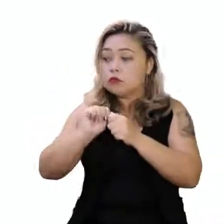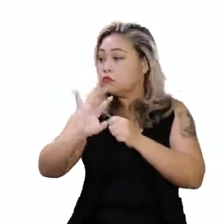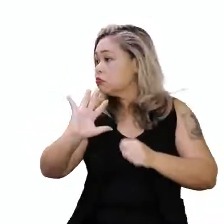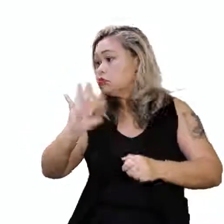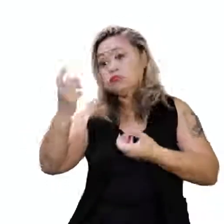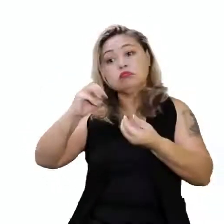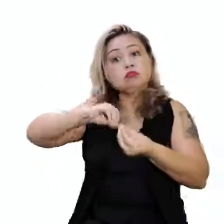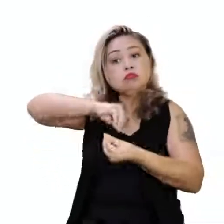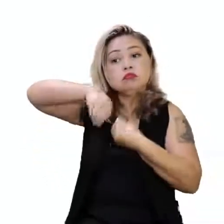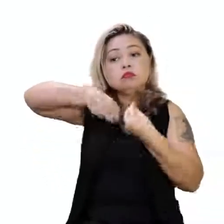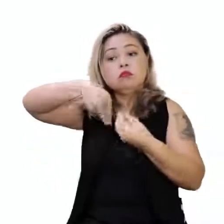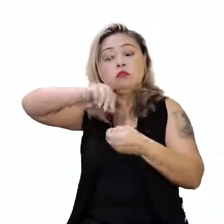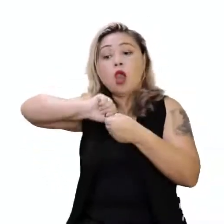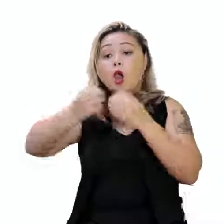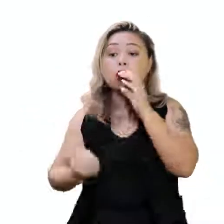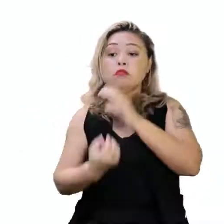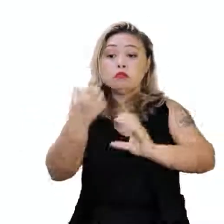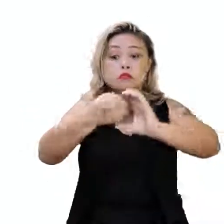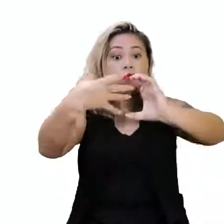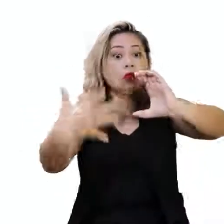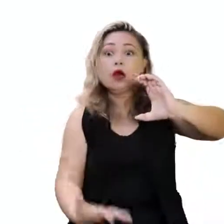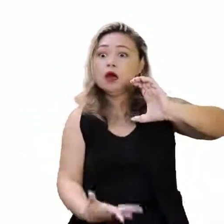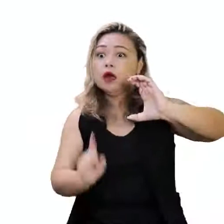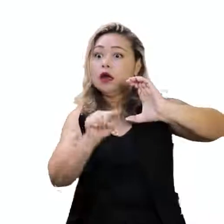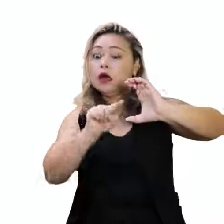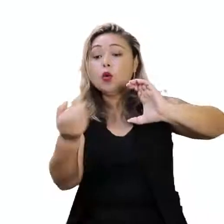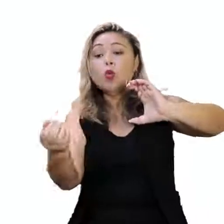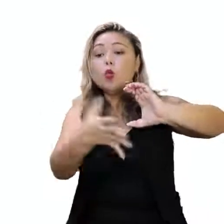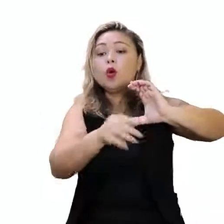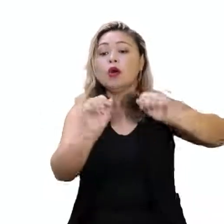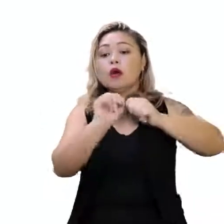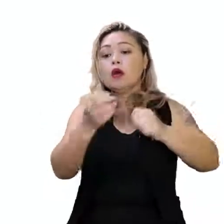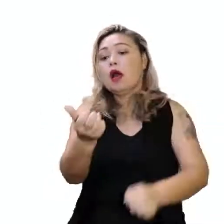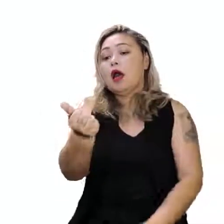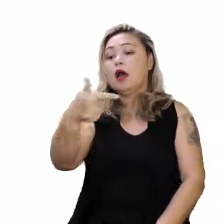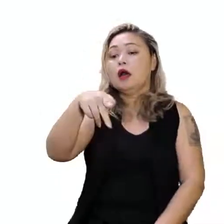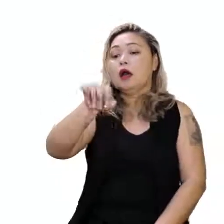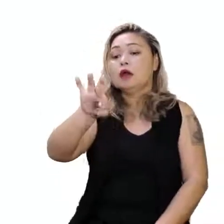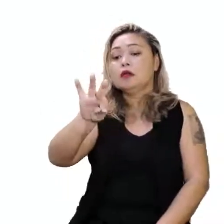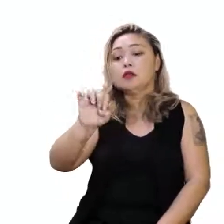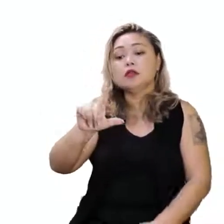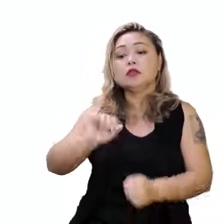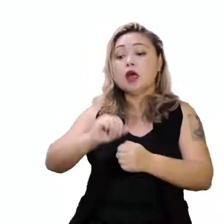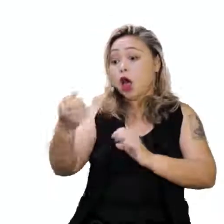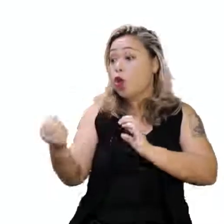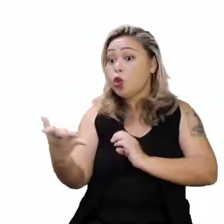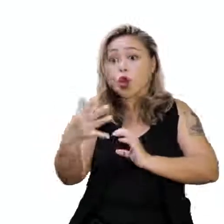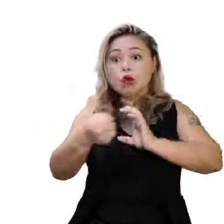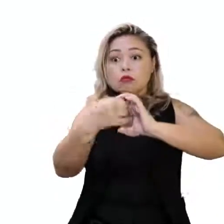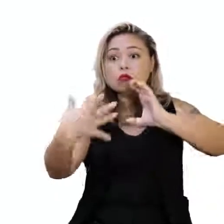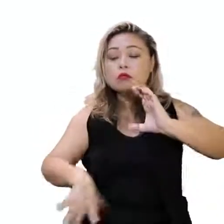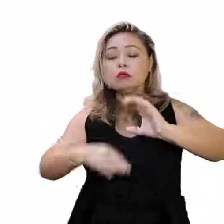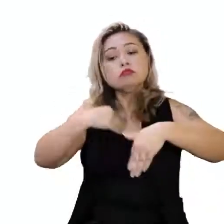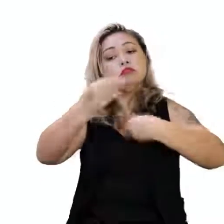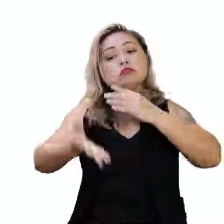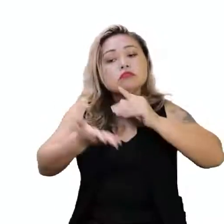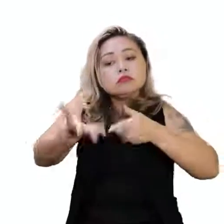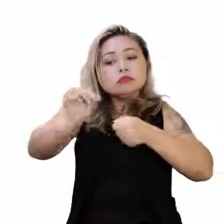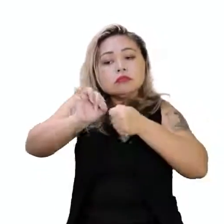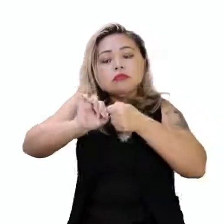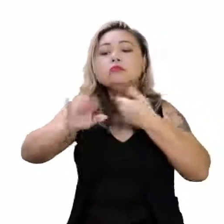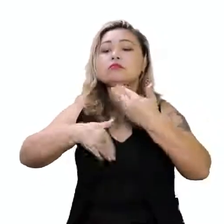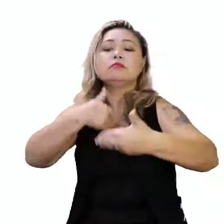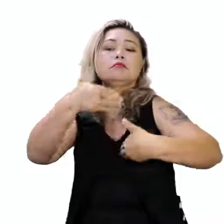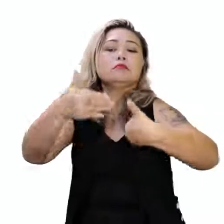evento mutacional uma nova característica, a gente chama aí de anagênese. Então, essa nova característica vai favorecer o processo